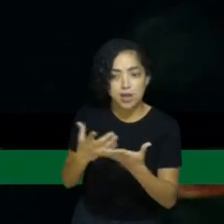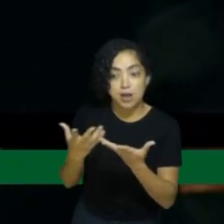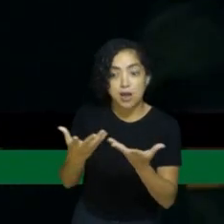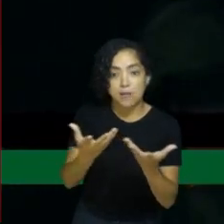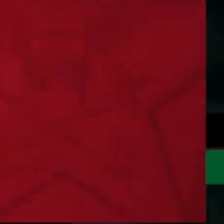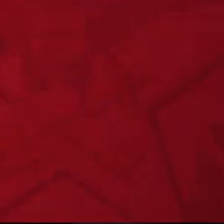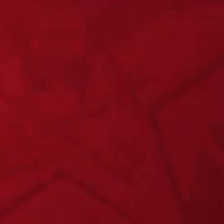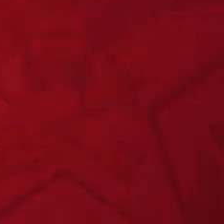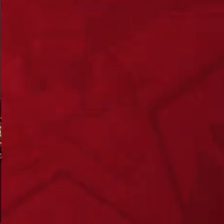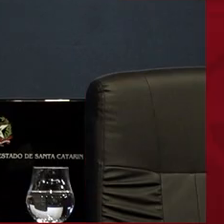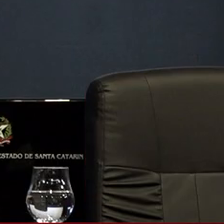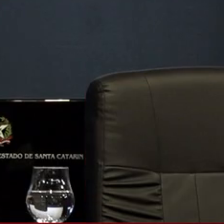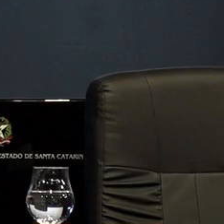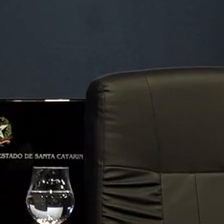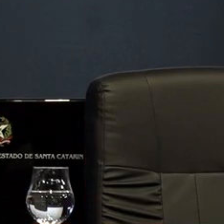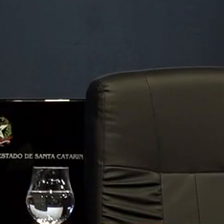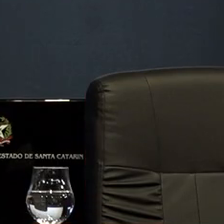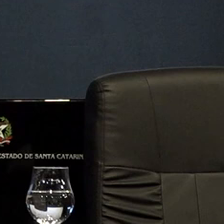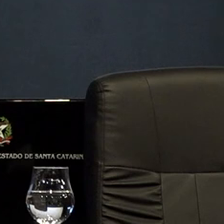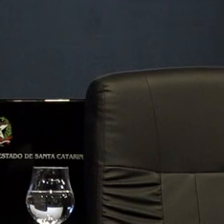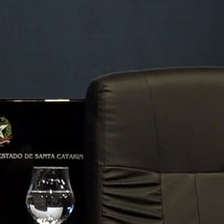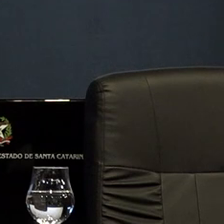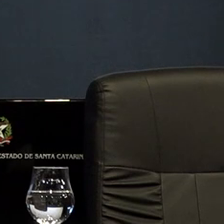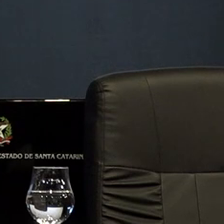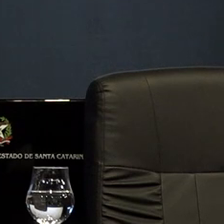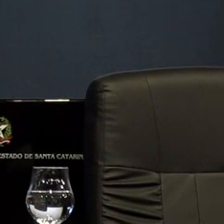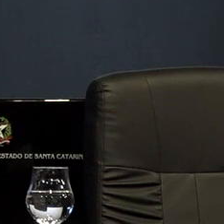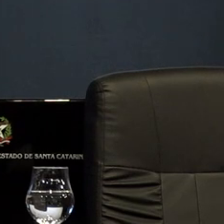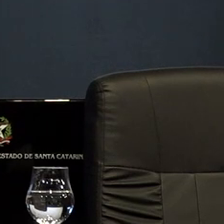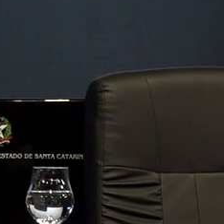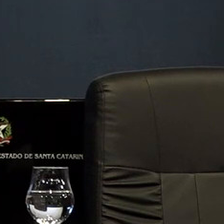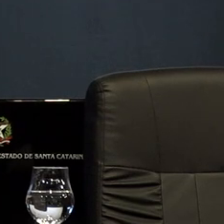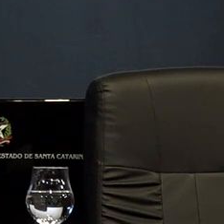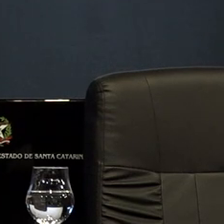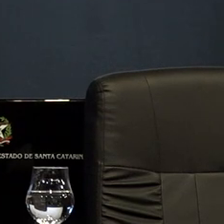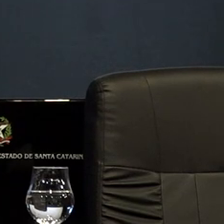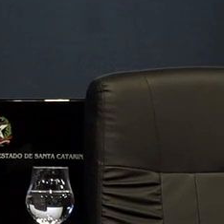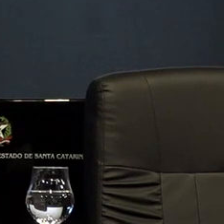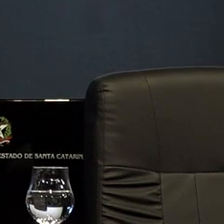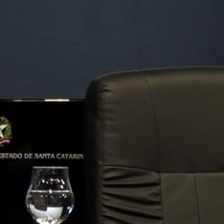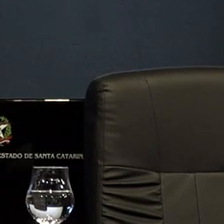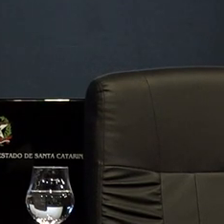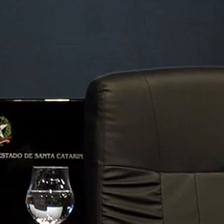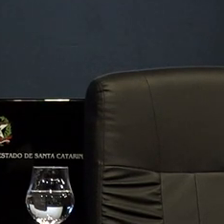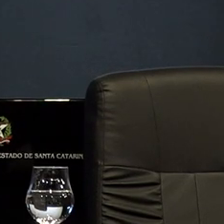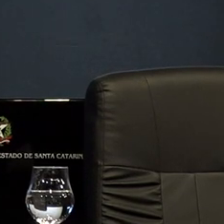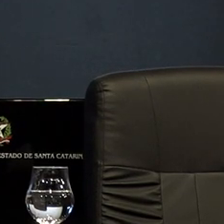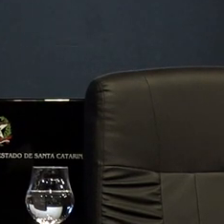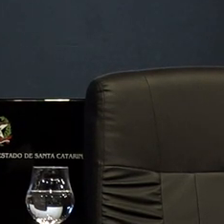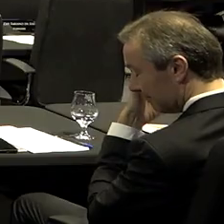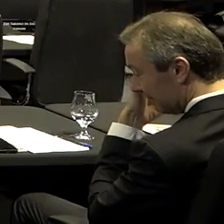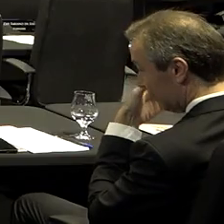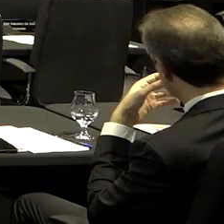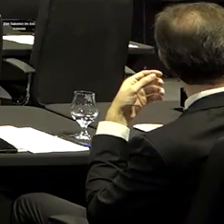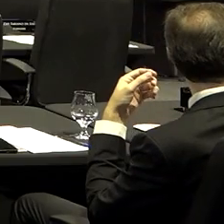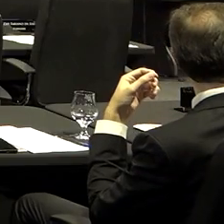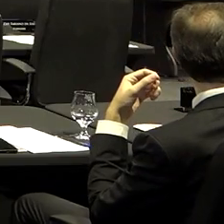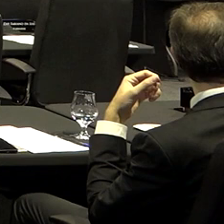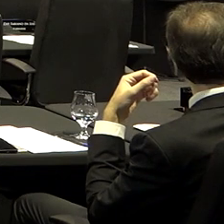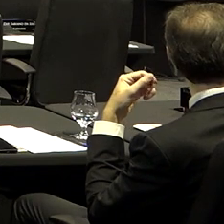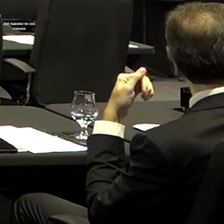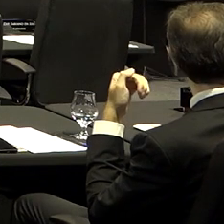nossas mulheres. O presidente da Câmara de Dirigentes Lojistas de Ibirama, Alisson Kufik,